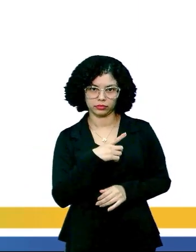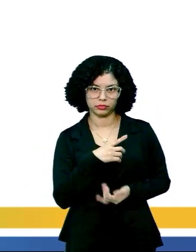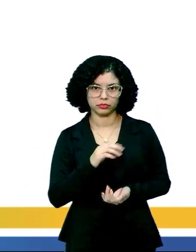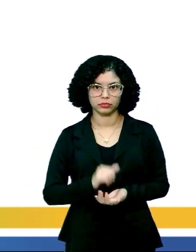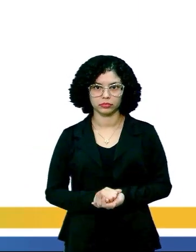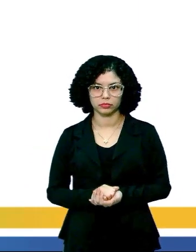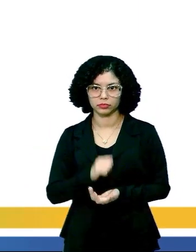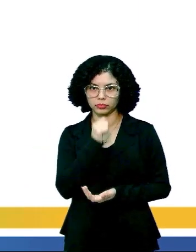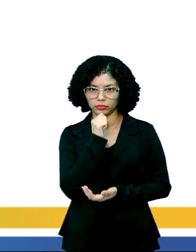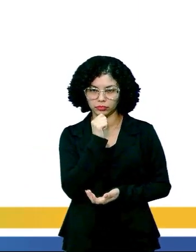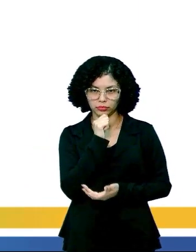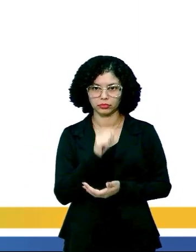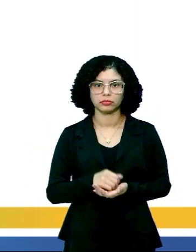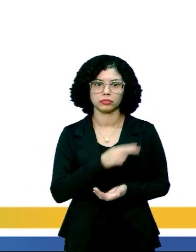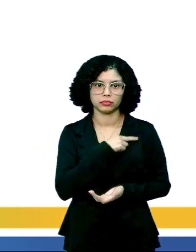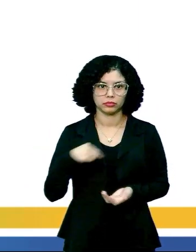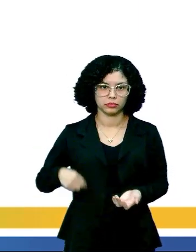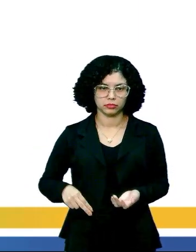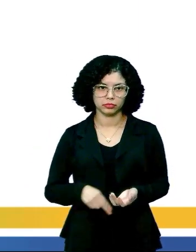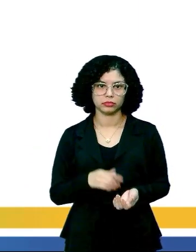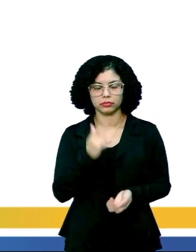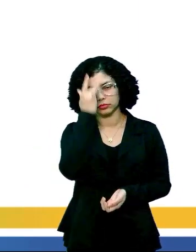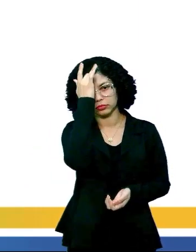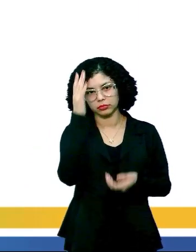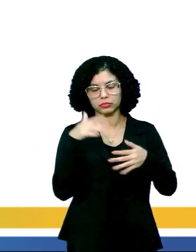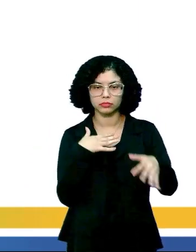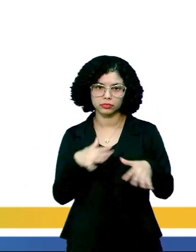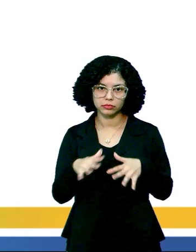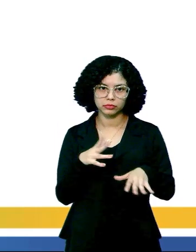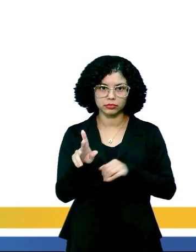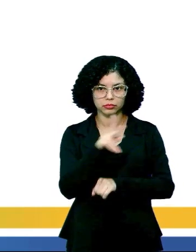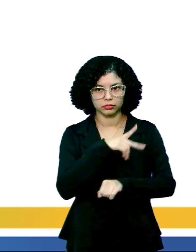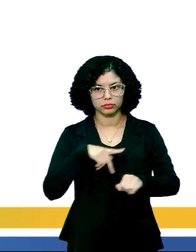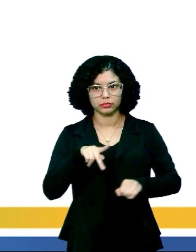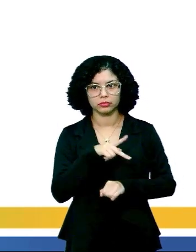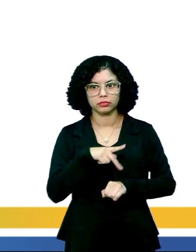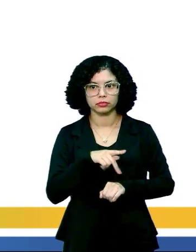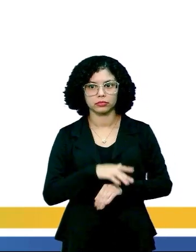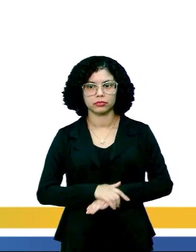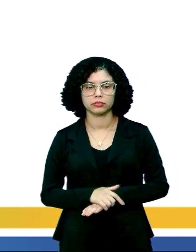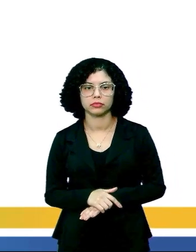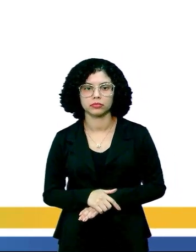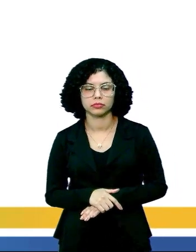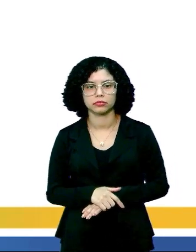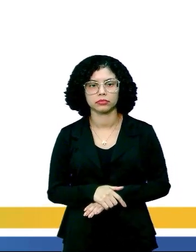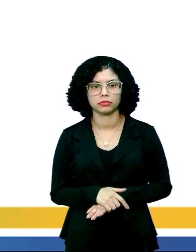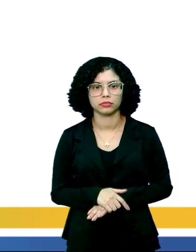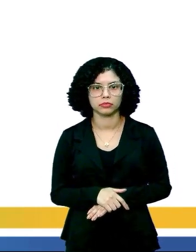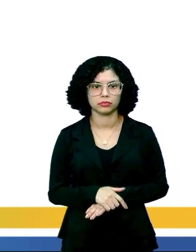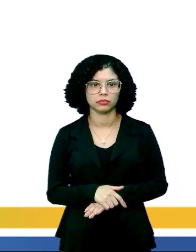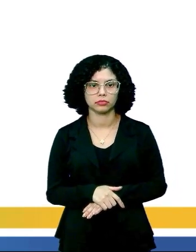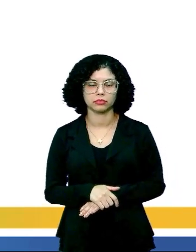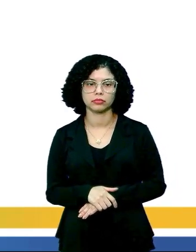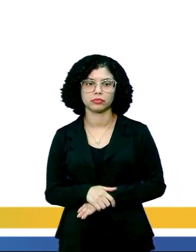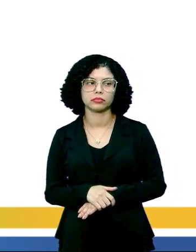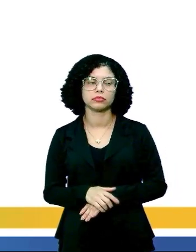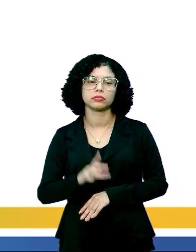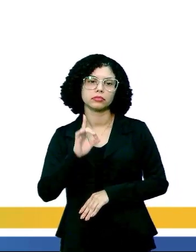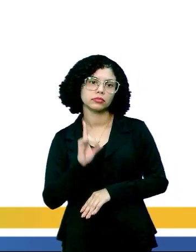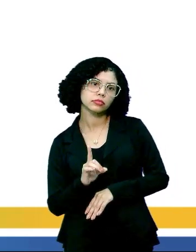contém informações sobre a província de origem dos chineses e facilita sua movimentação pelo